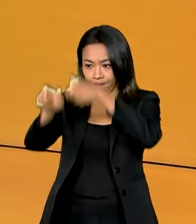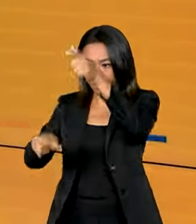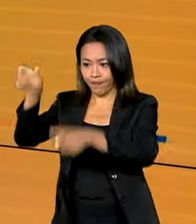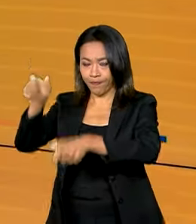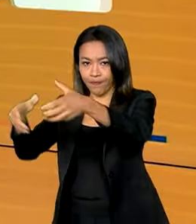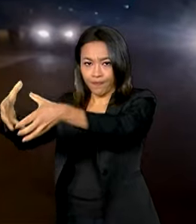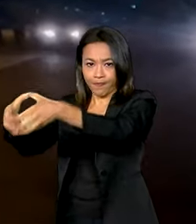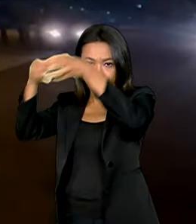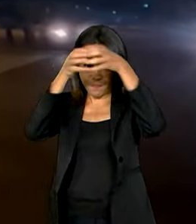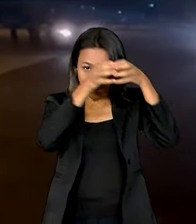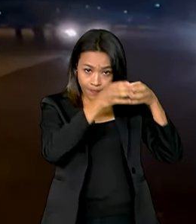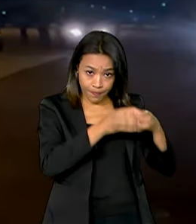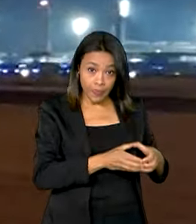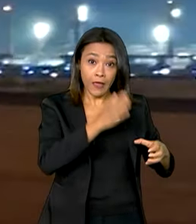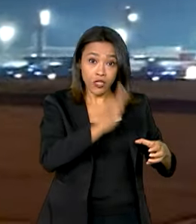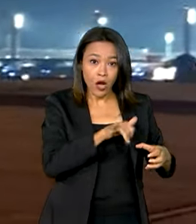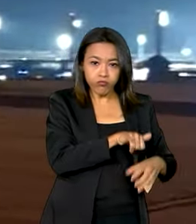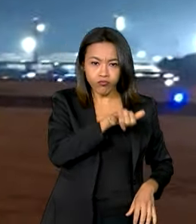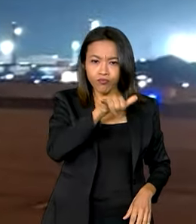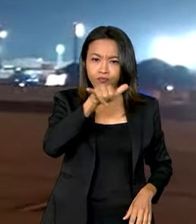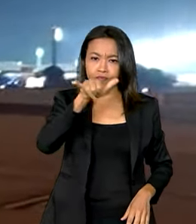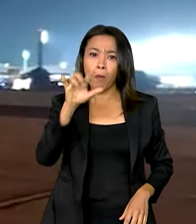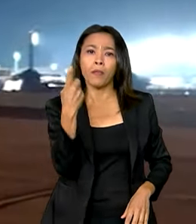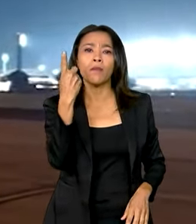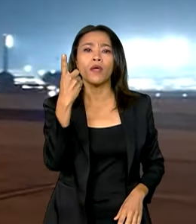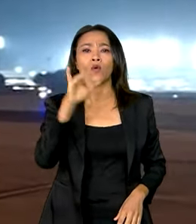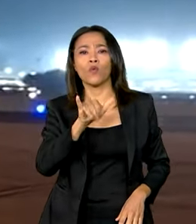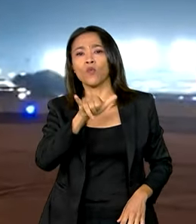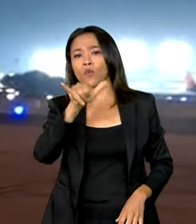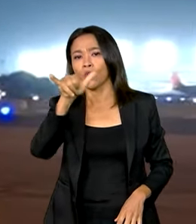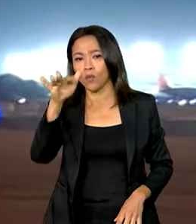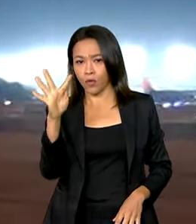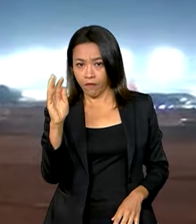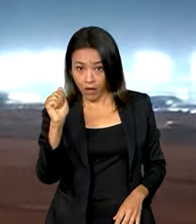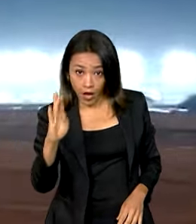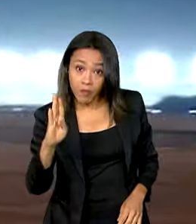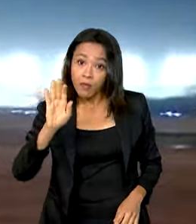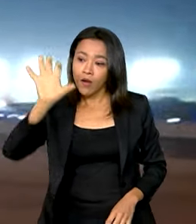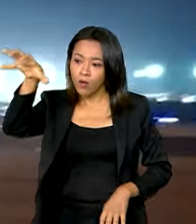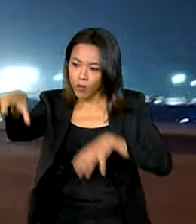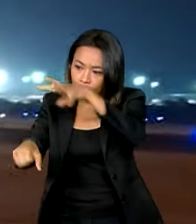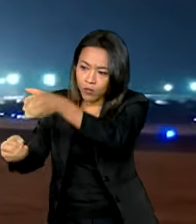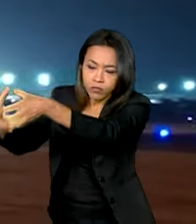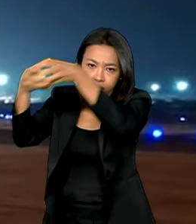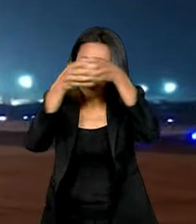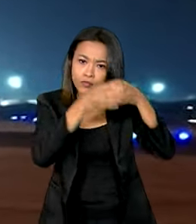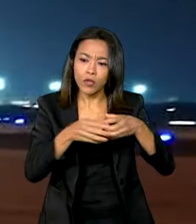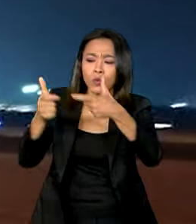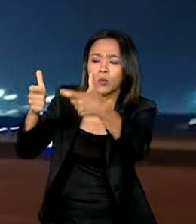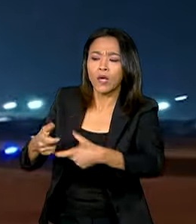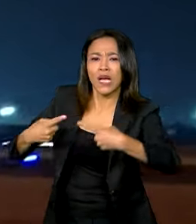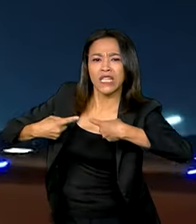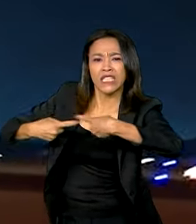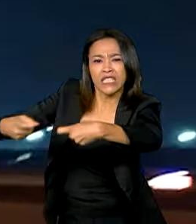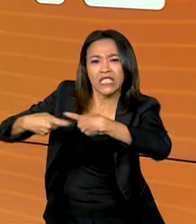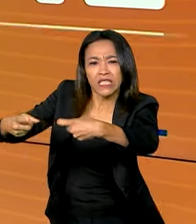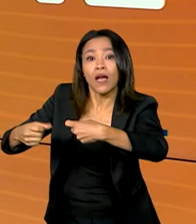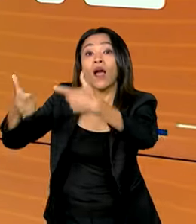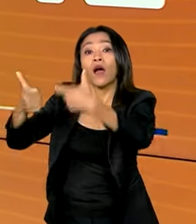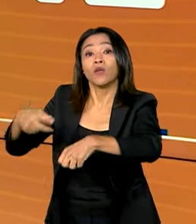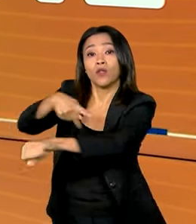repatriação já está a caminho de Beirute o primeiro voo da força aérea para resgatar brasileiros na zona de conflito no